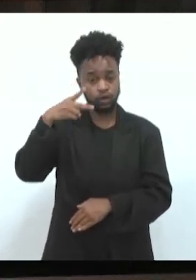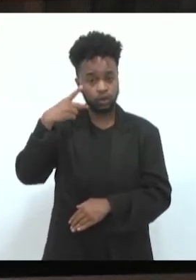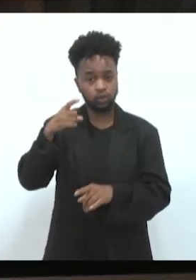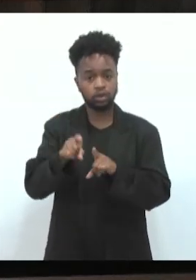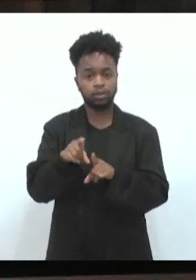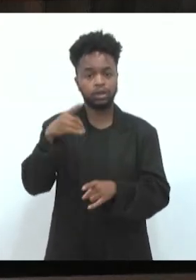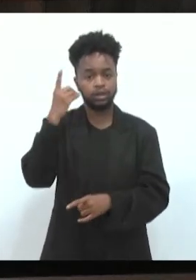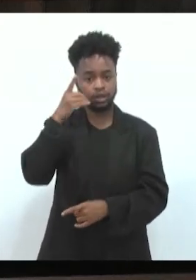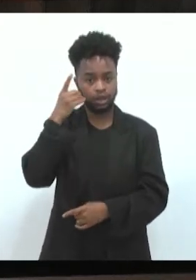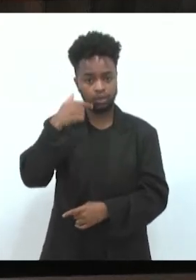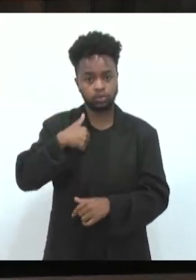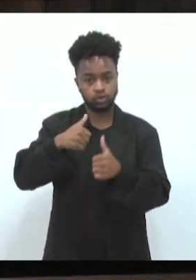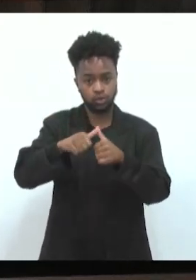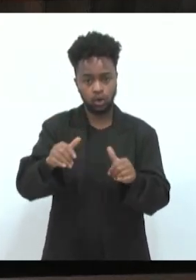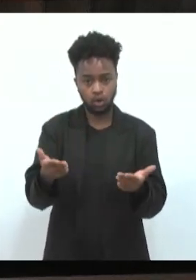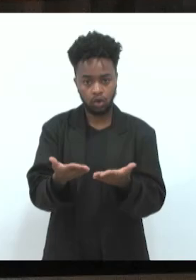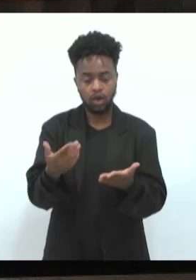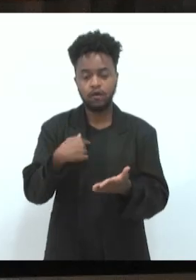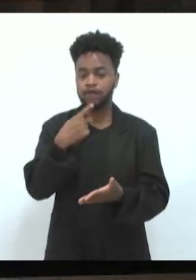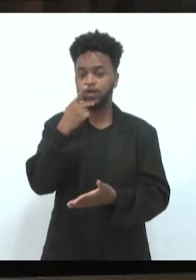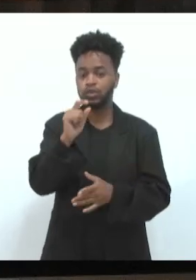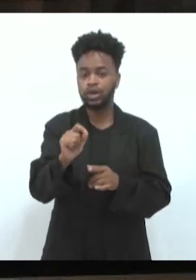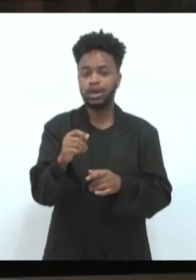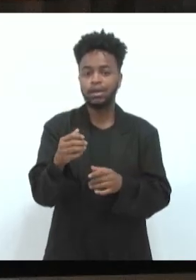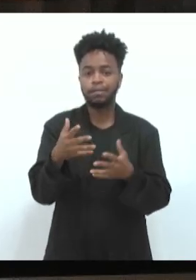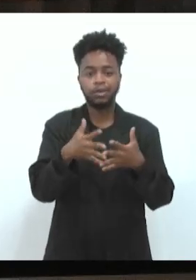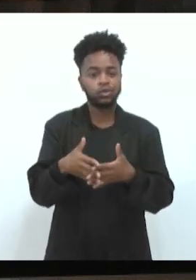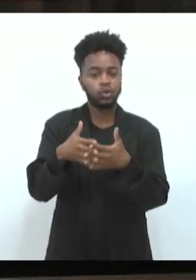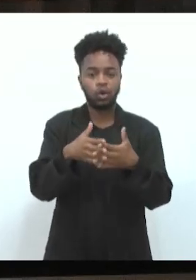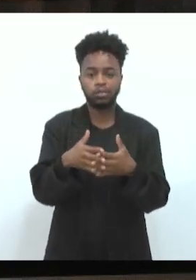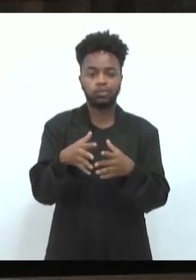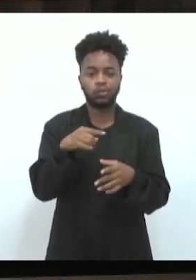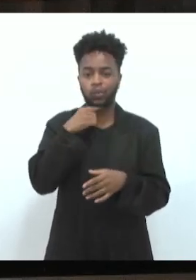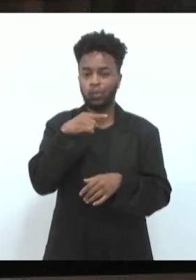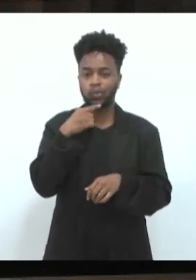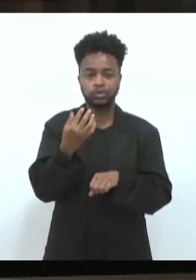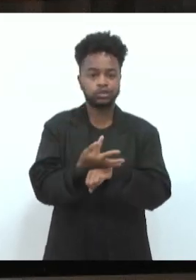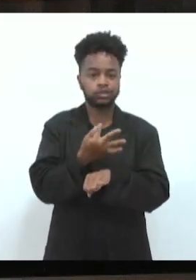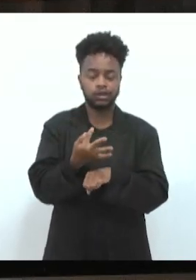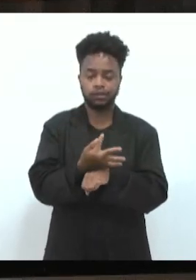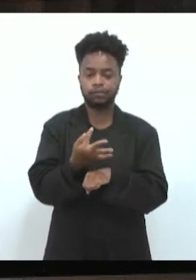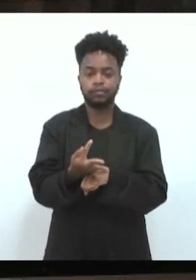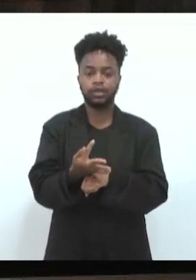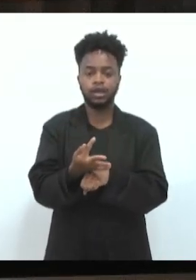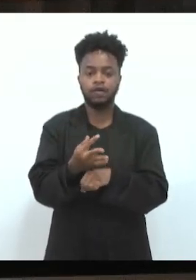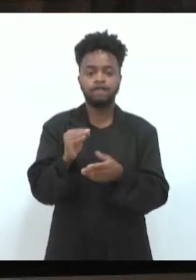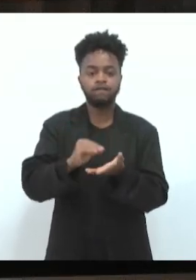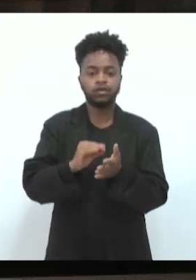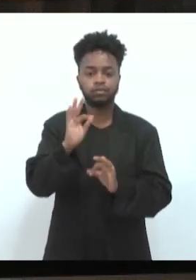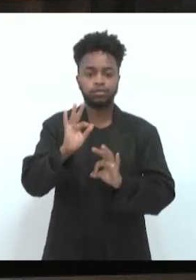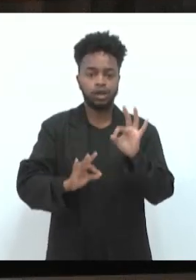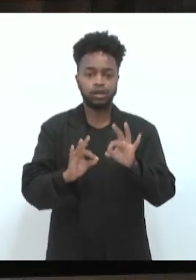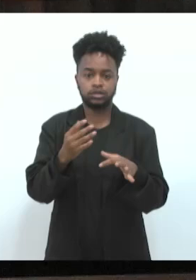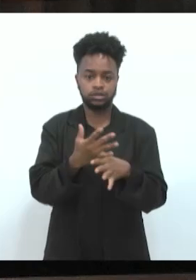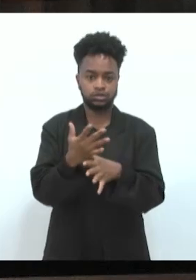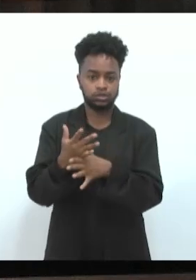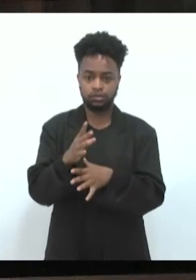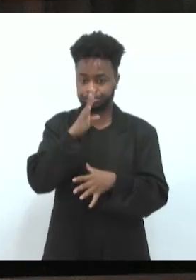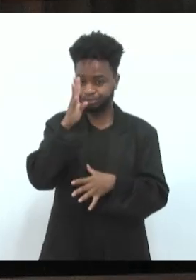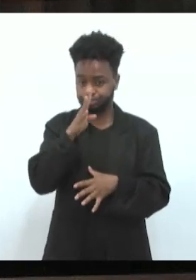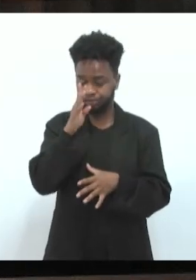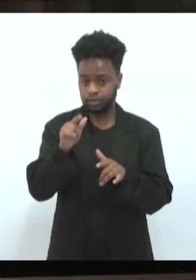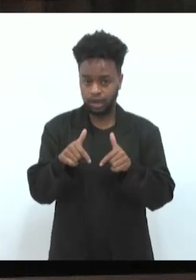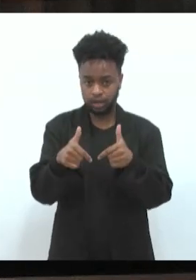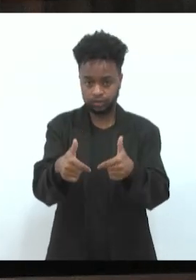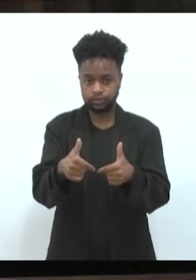sempre falei que Petrópolis não aguentava mais esse desordenamento urbano, essa falta de planejamento que